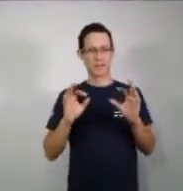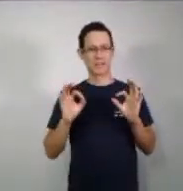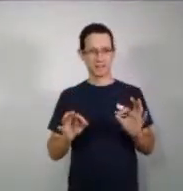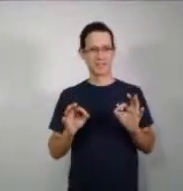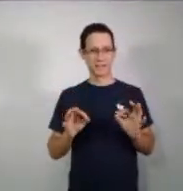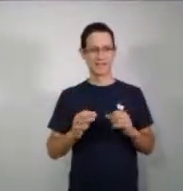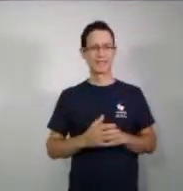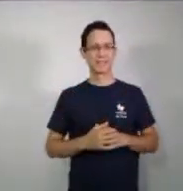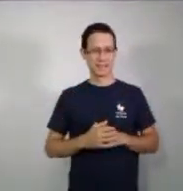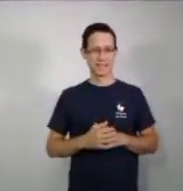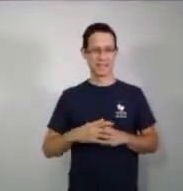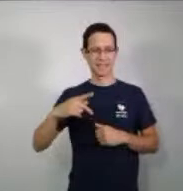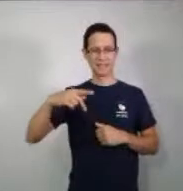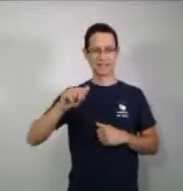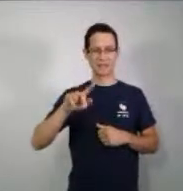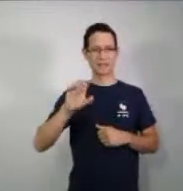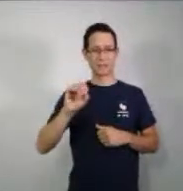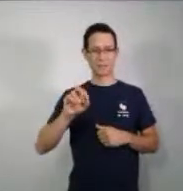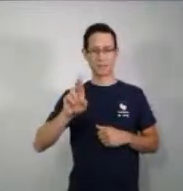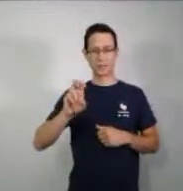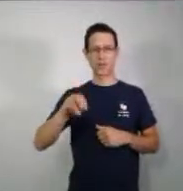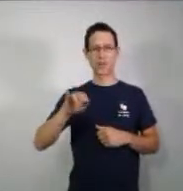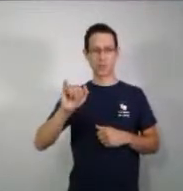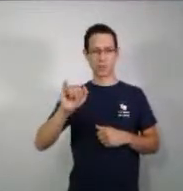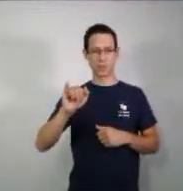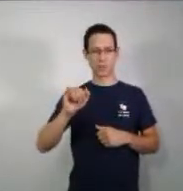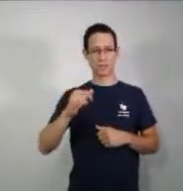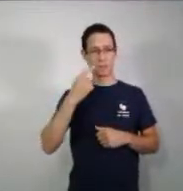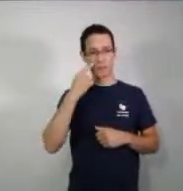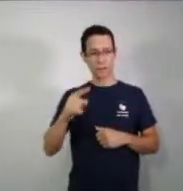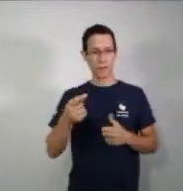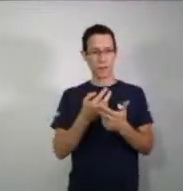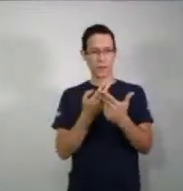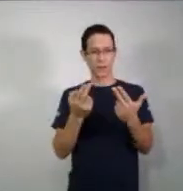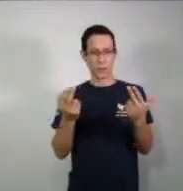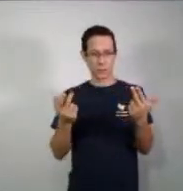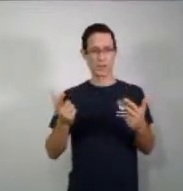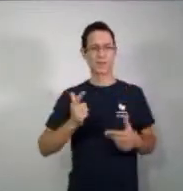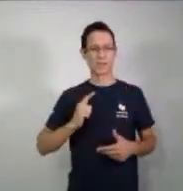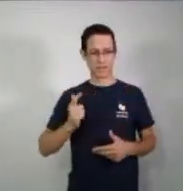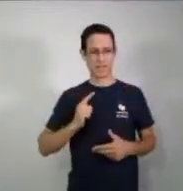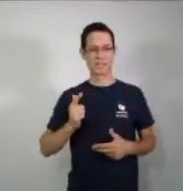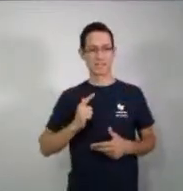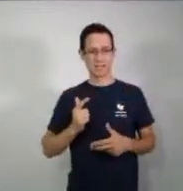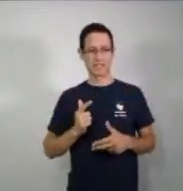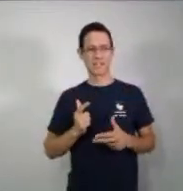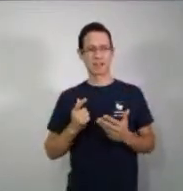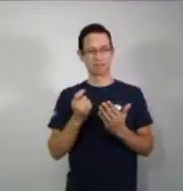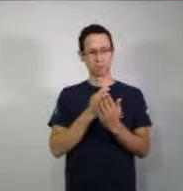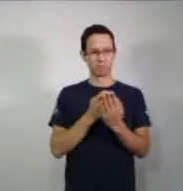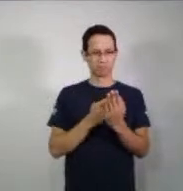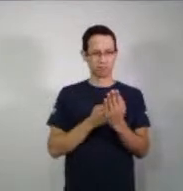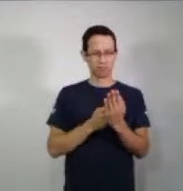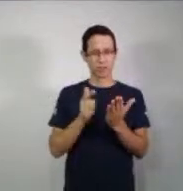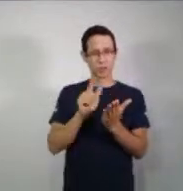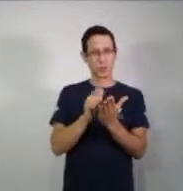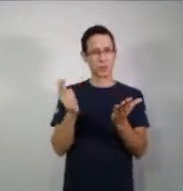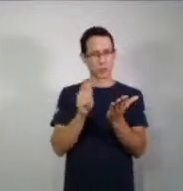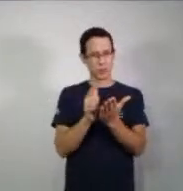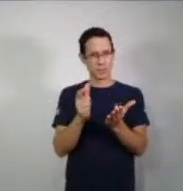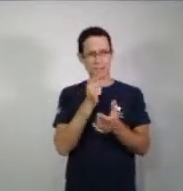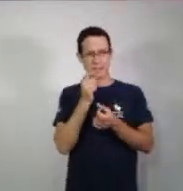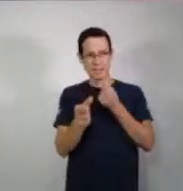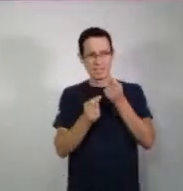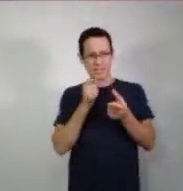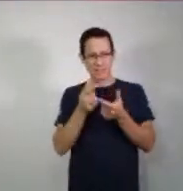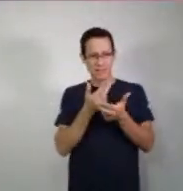esparsas do Paulo Rony. Comecei a ver muita coisa que ele tinha publicado em jornais como crítica,